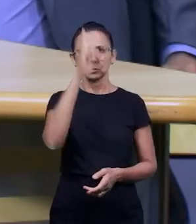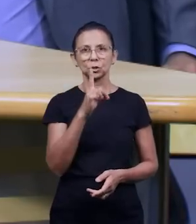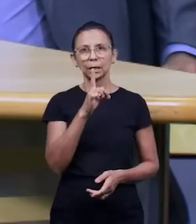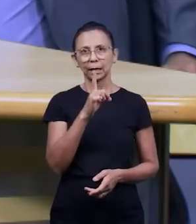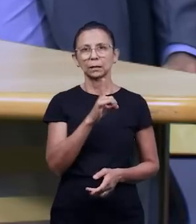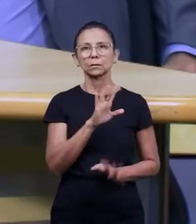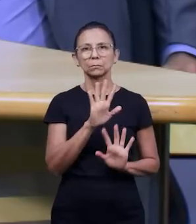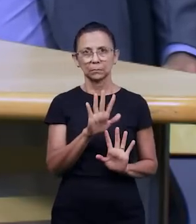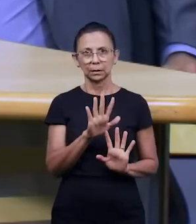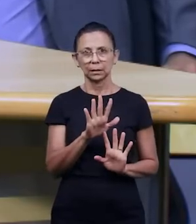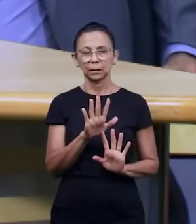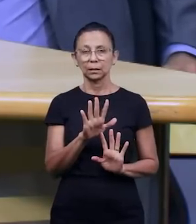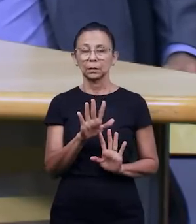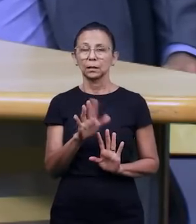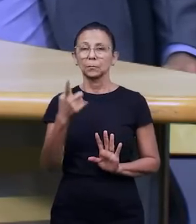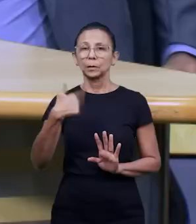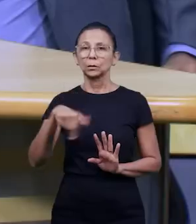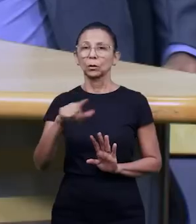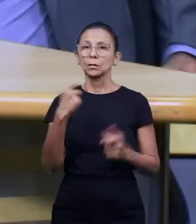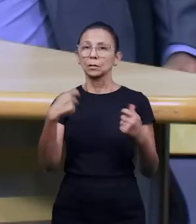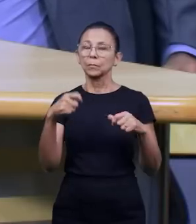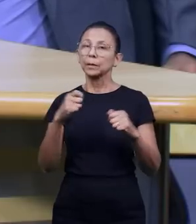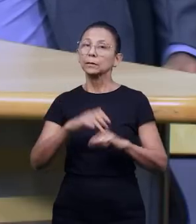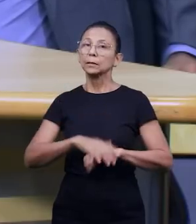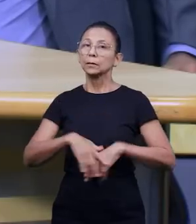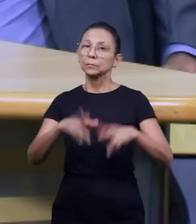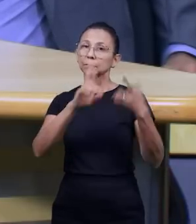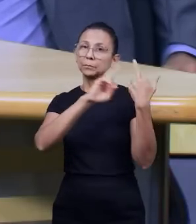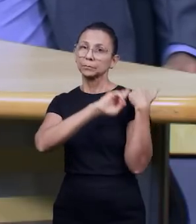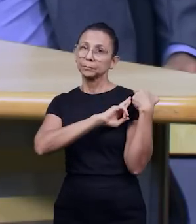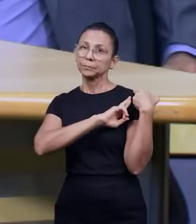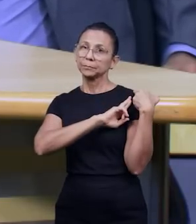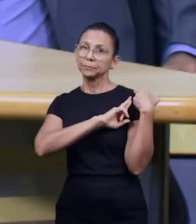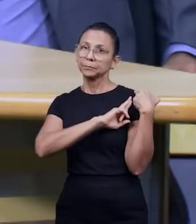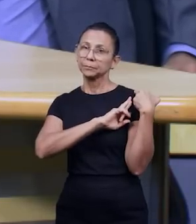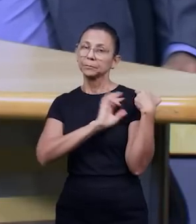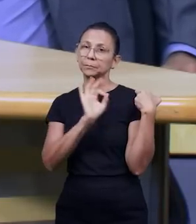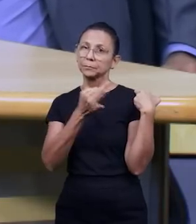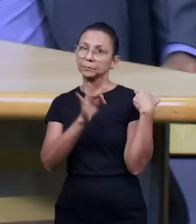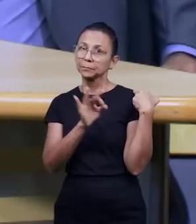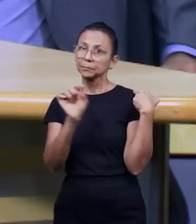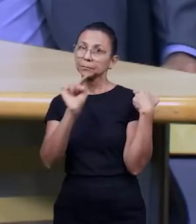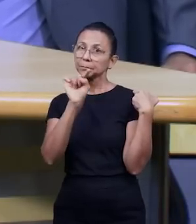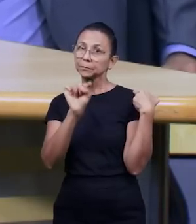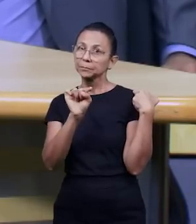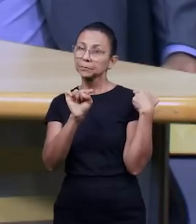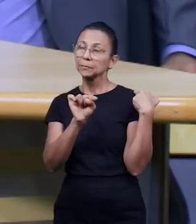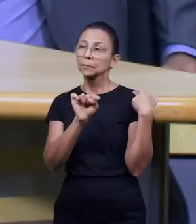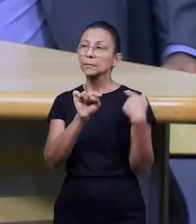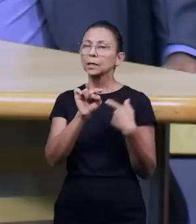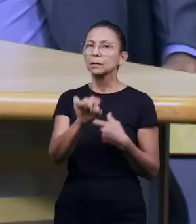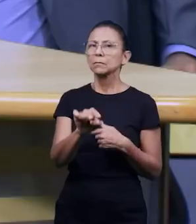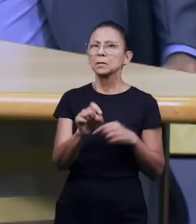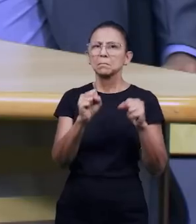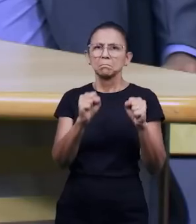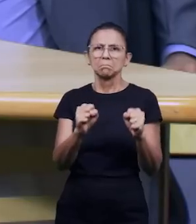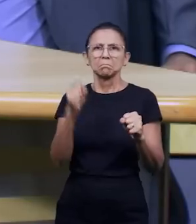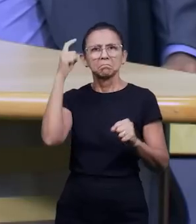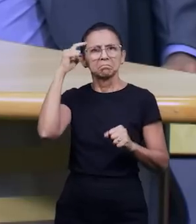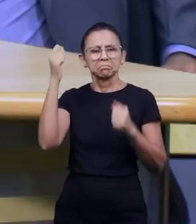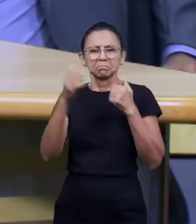De conserto, é isso? E pressupõe-se numa aliança a fidelidade de parte a parte. Você quer ver uma coisa?